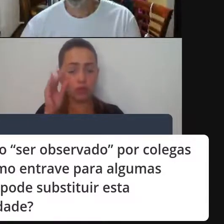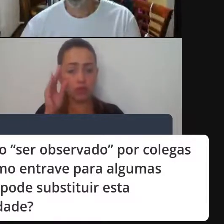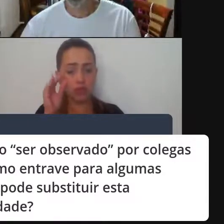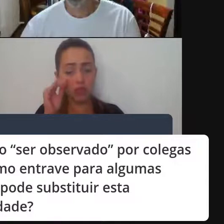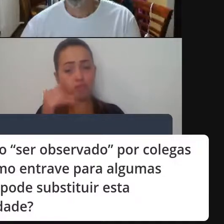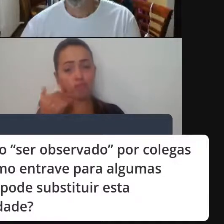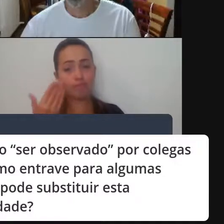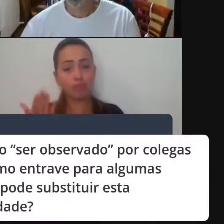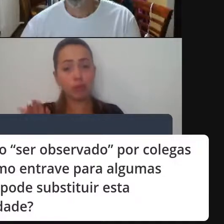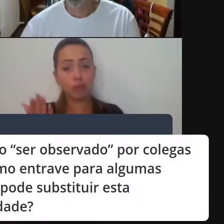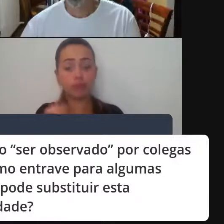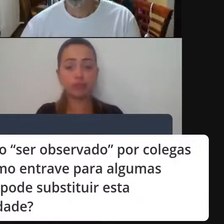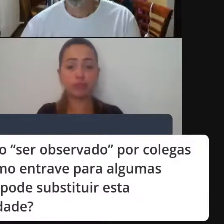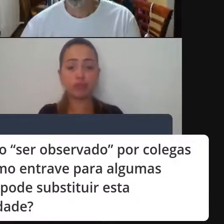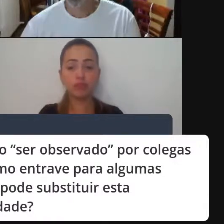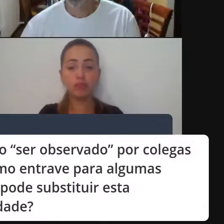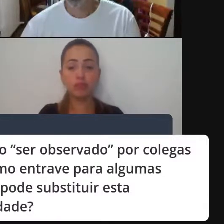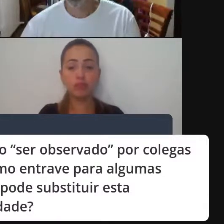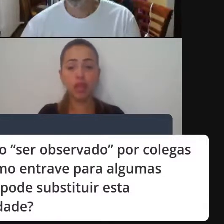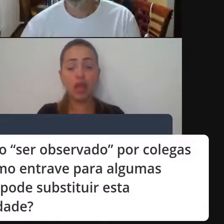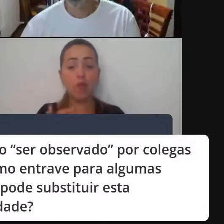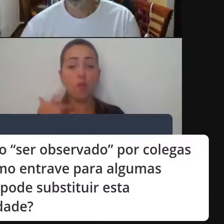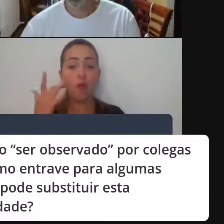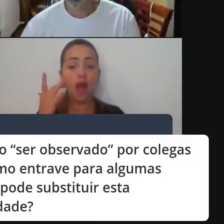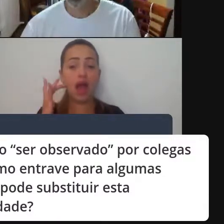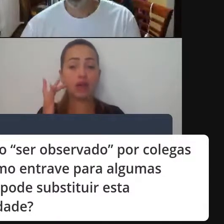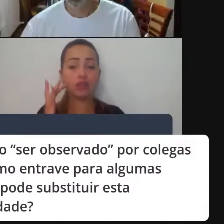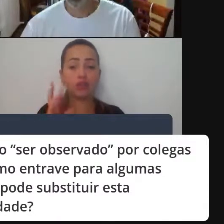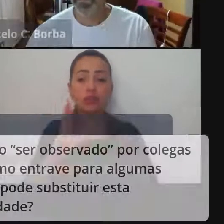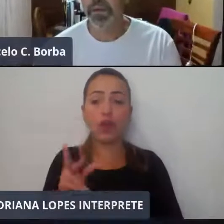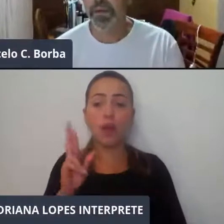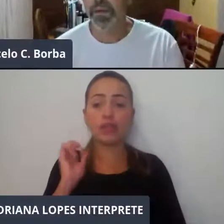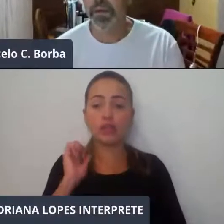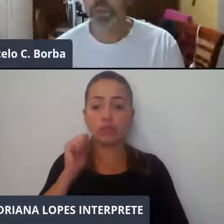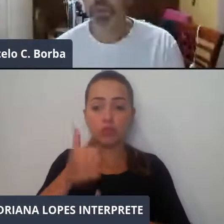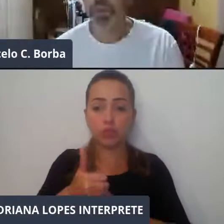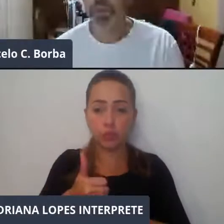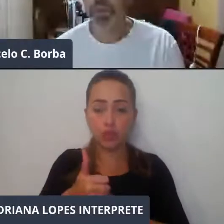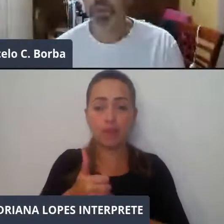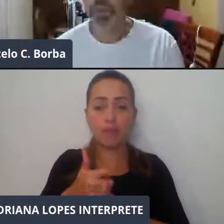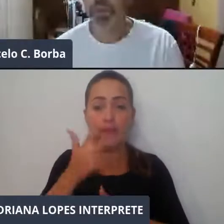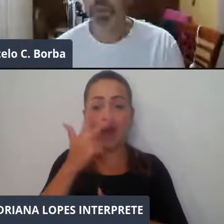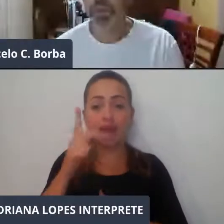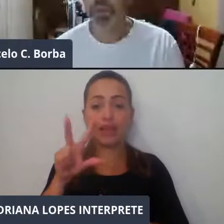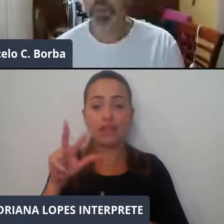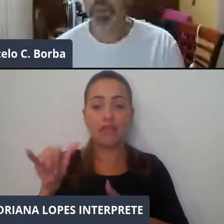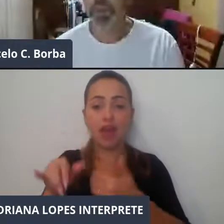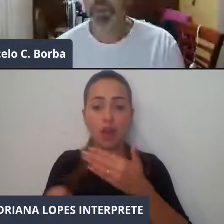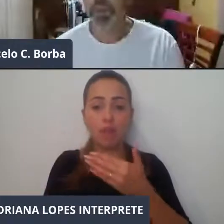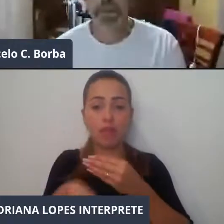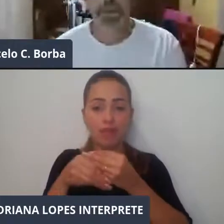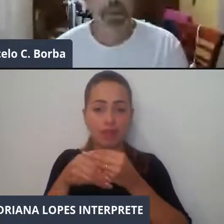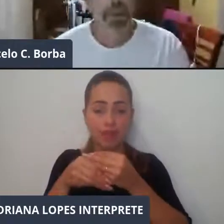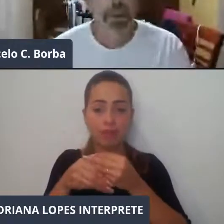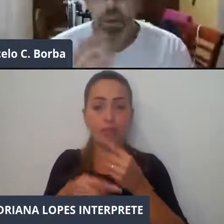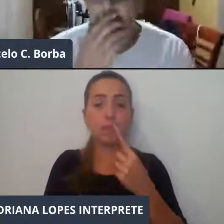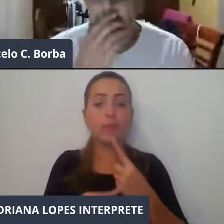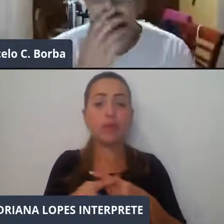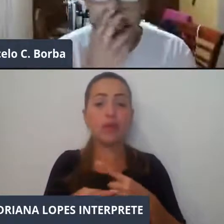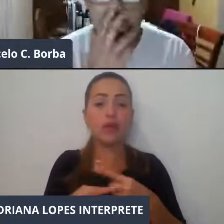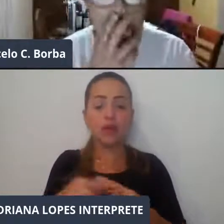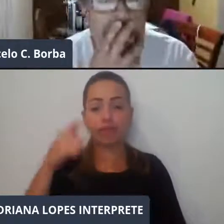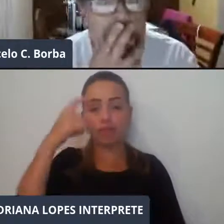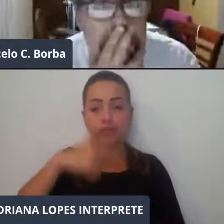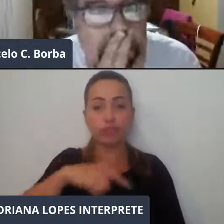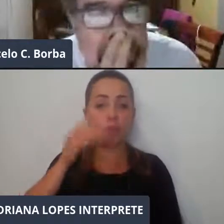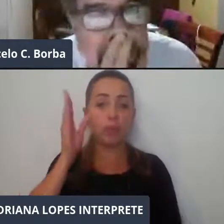Então, eu acho que ela não vem para substituir, eu acho que ela vem para complementar, porque o observador,